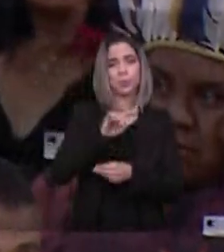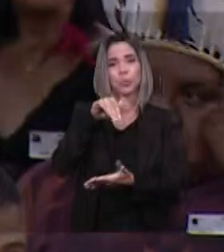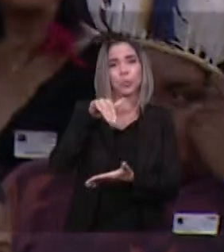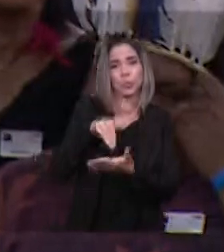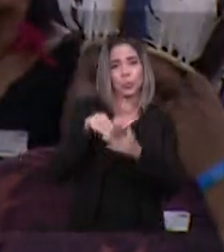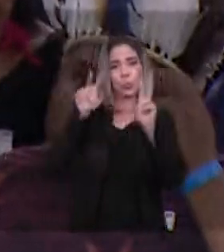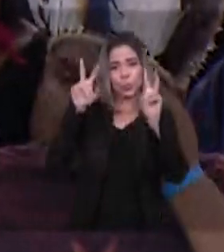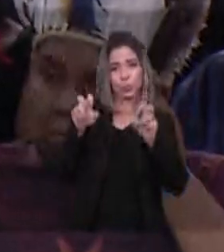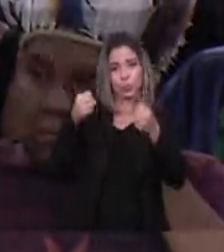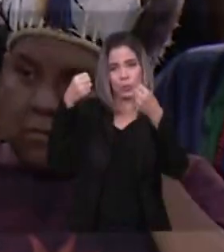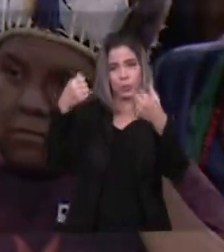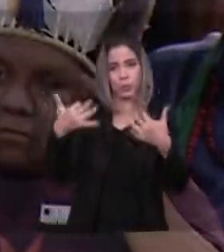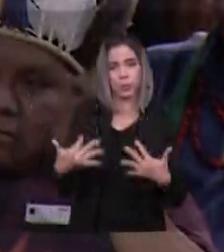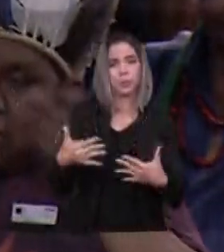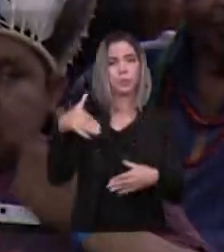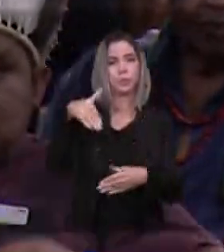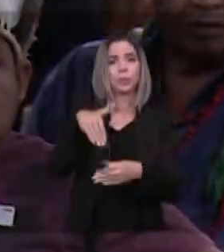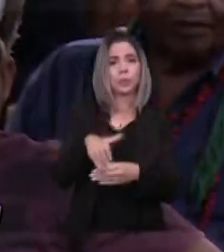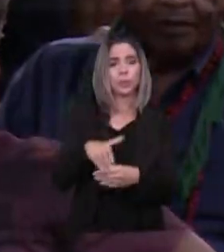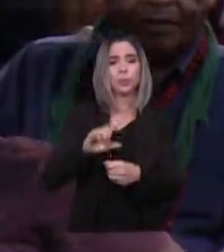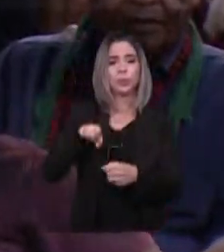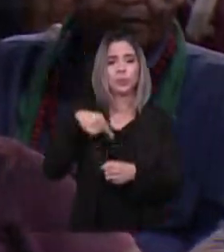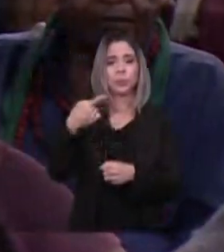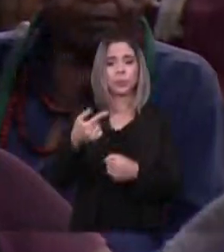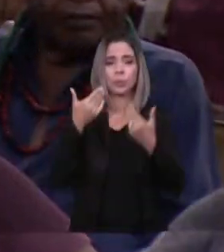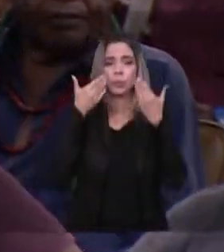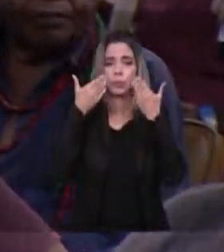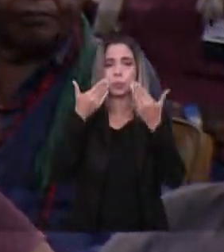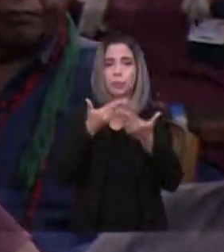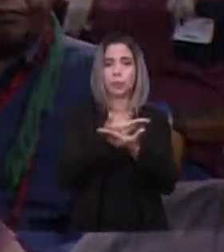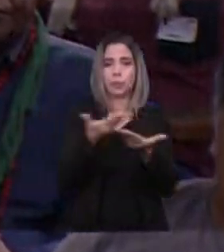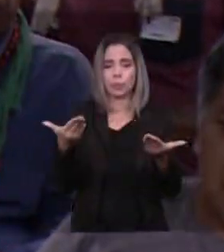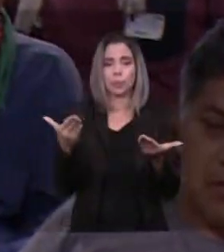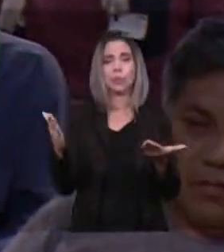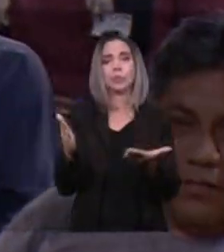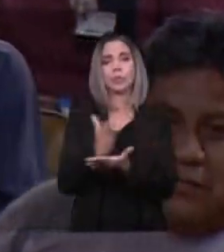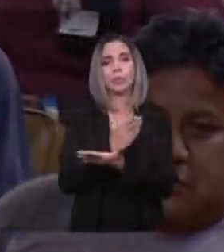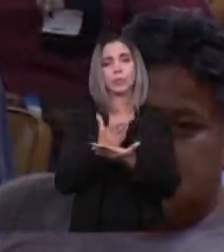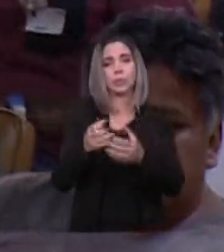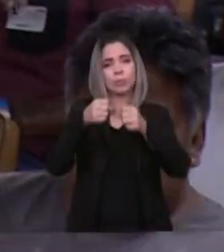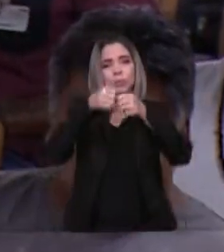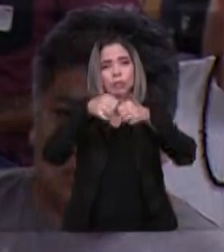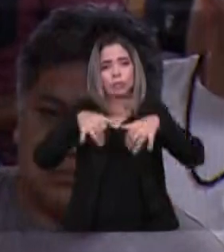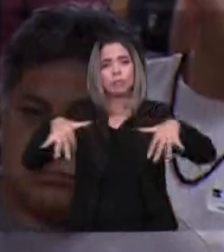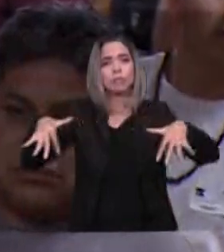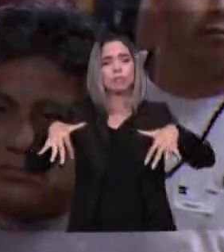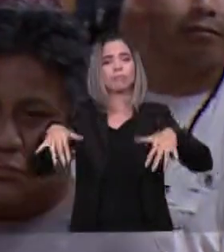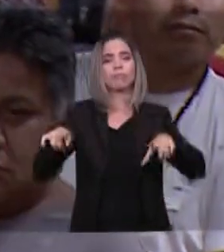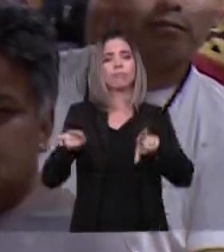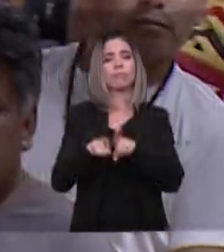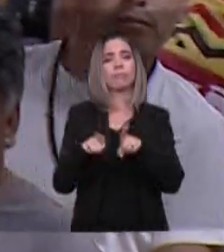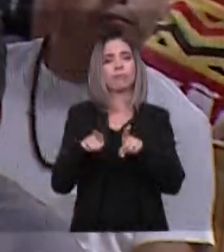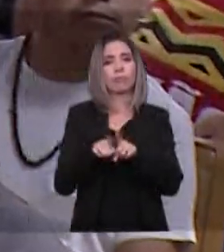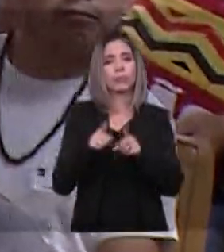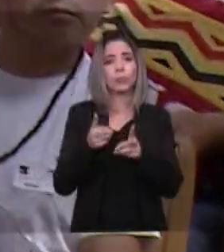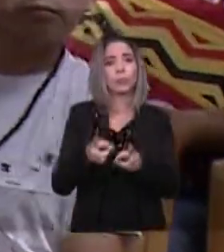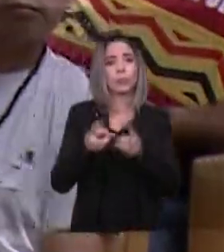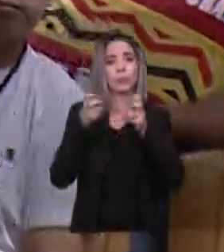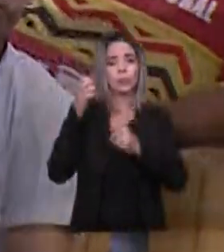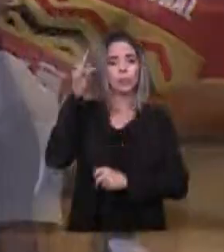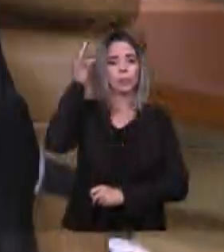ponto. E, na sequência, apresentarei alguns mapas e farei a leitura da